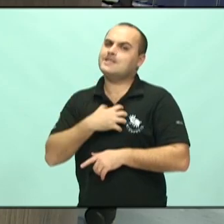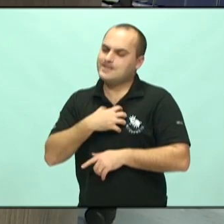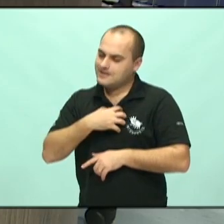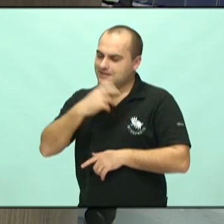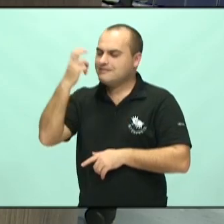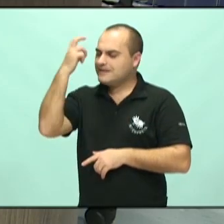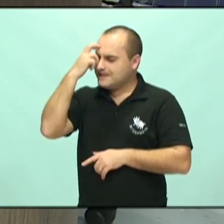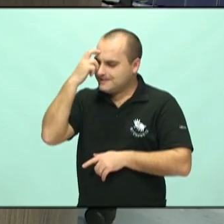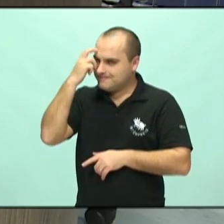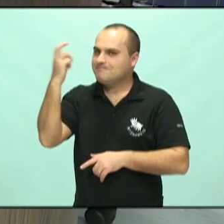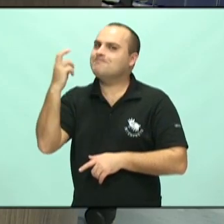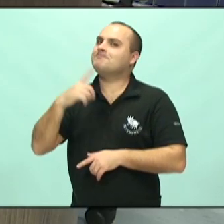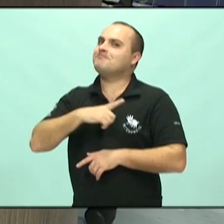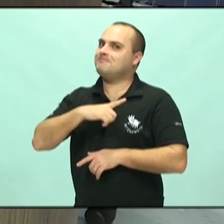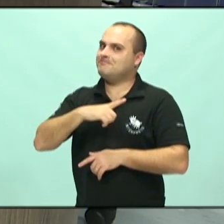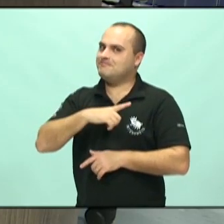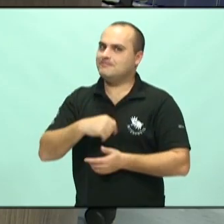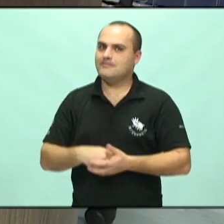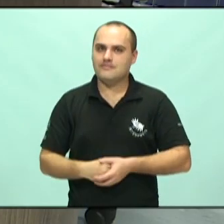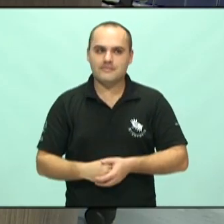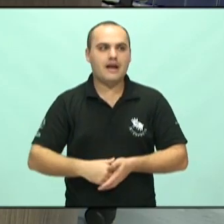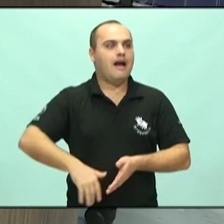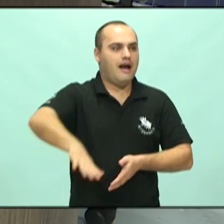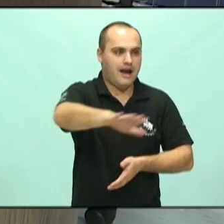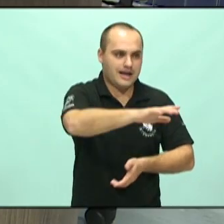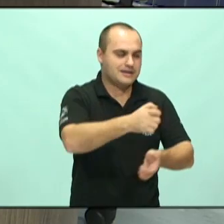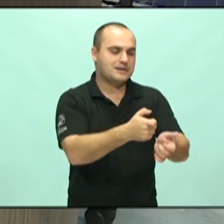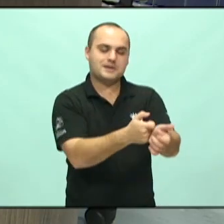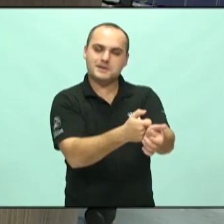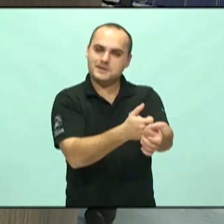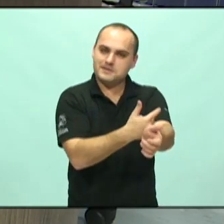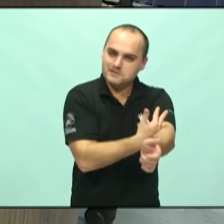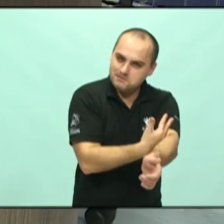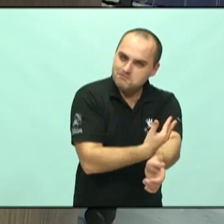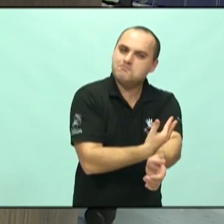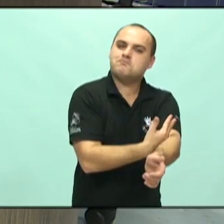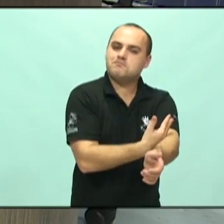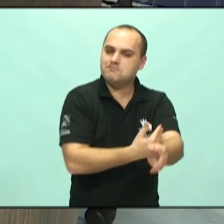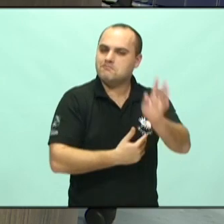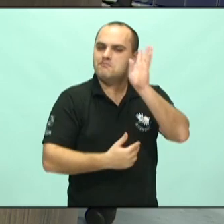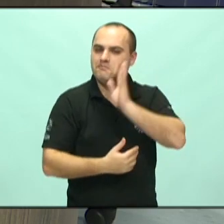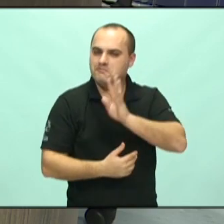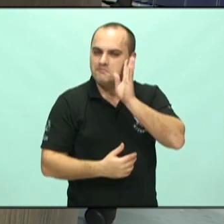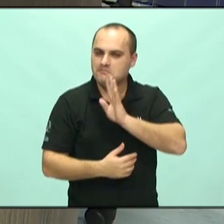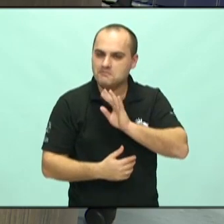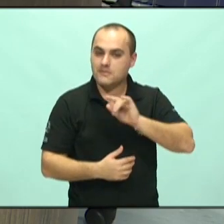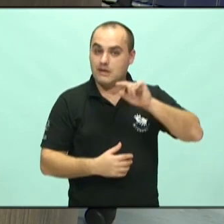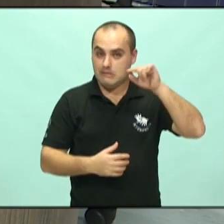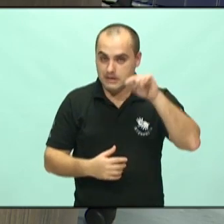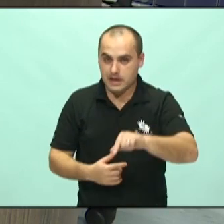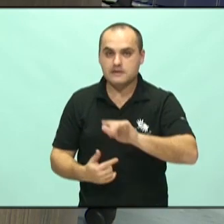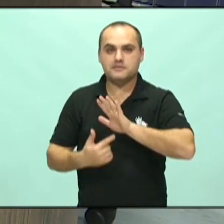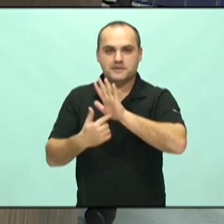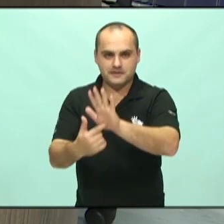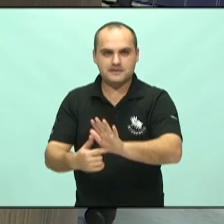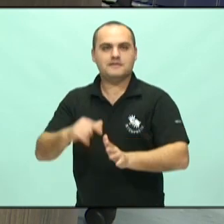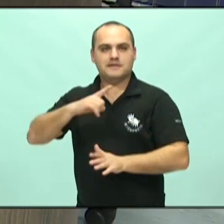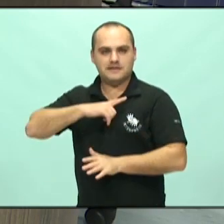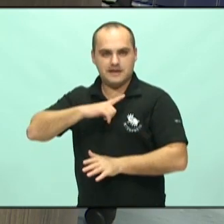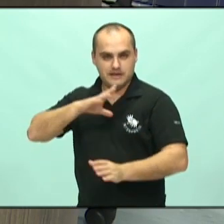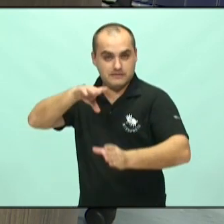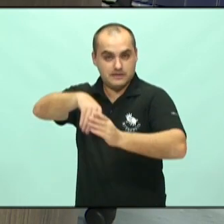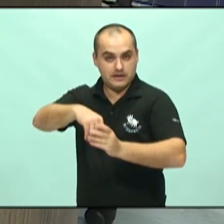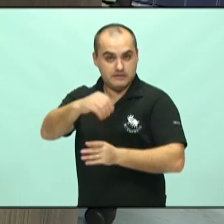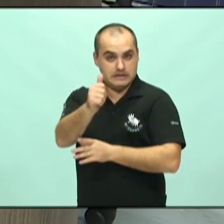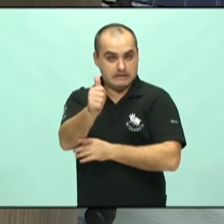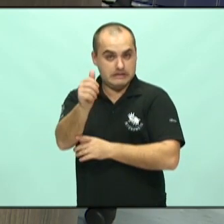ela compreende a história. A gente se emociona muito legal, com eles. É muito legal. E esse espetáculo tá na programação dos 15 anos. A gente vai